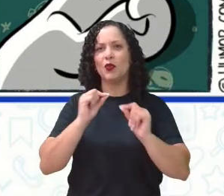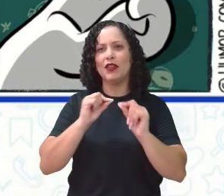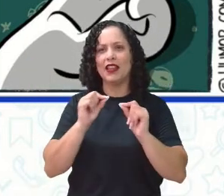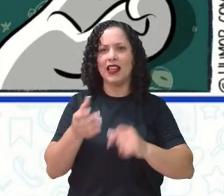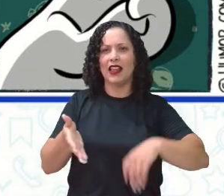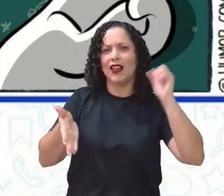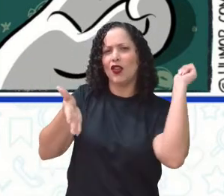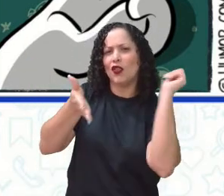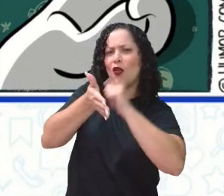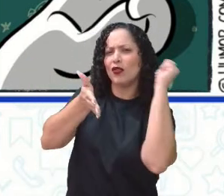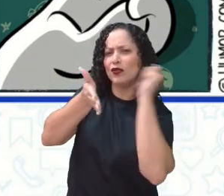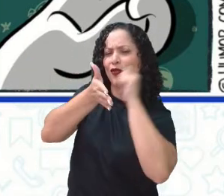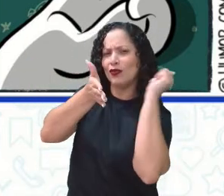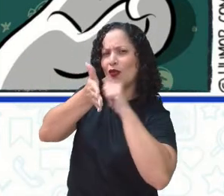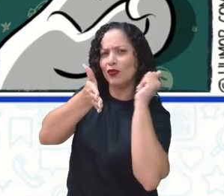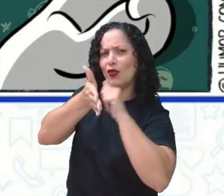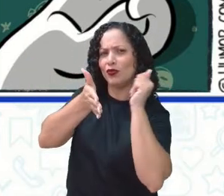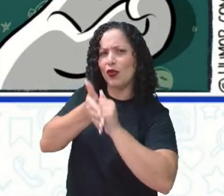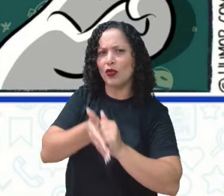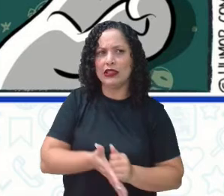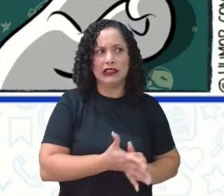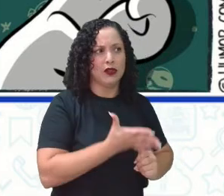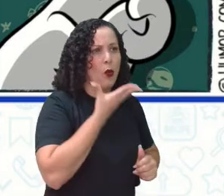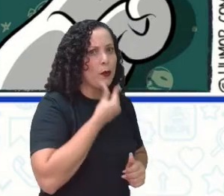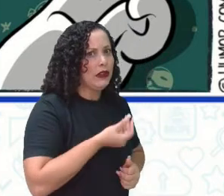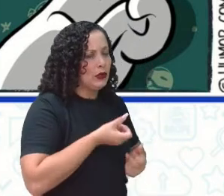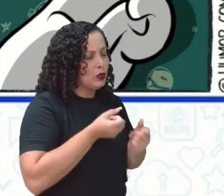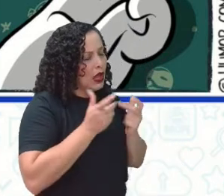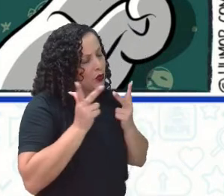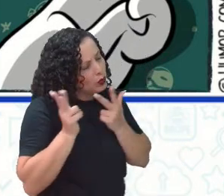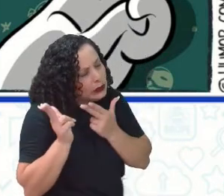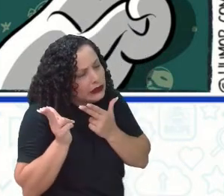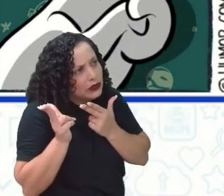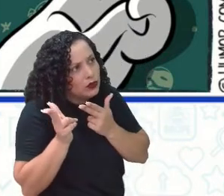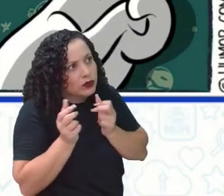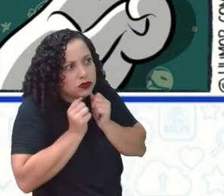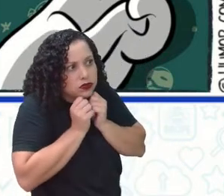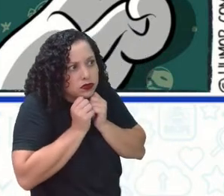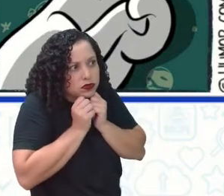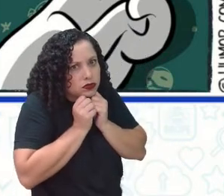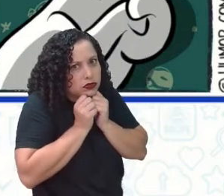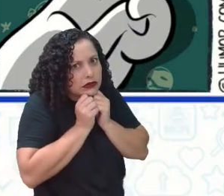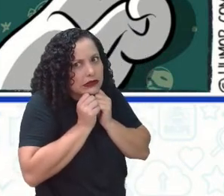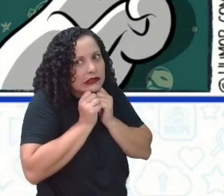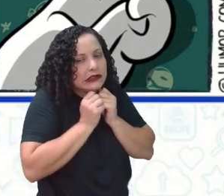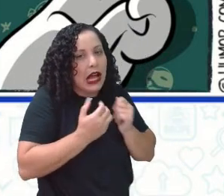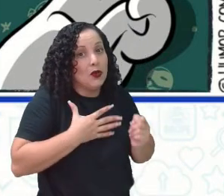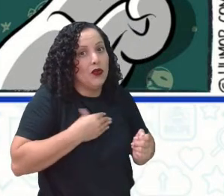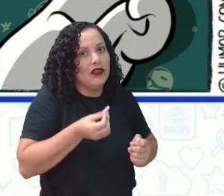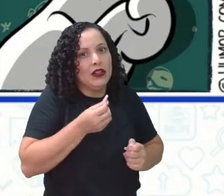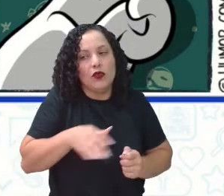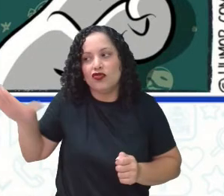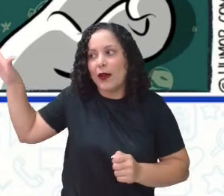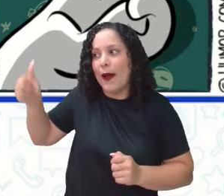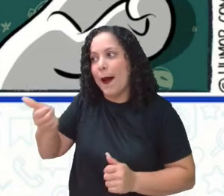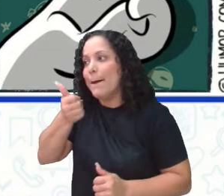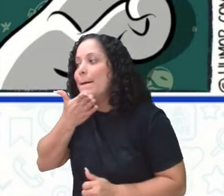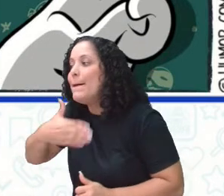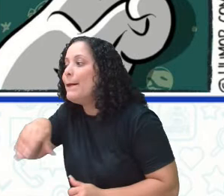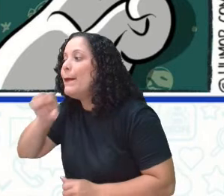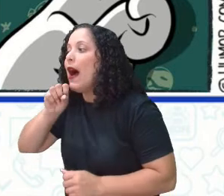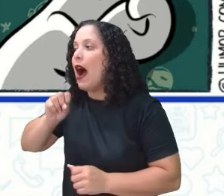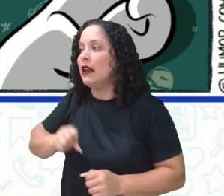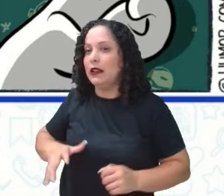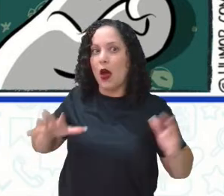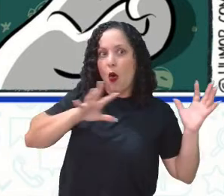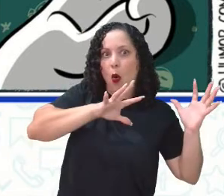Alguém tocando enquanto o menino está dormindo na madeira. E aí o menino fala, pai, é fantasma. Calma, filho,